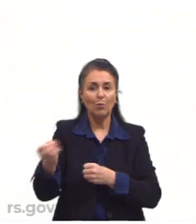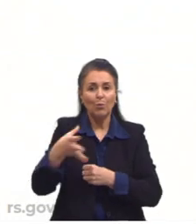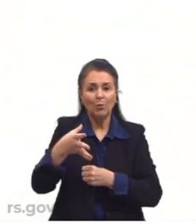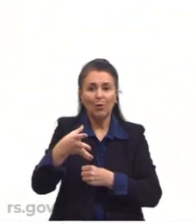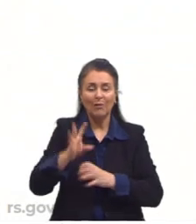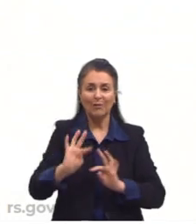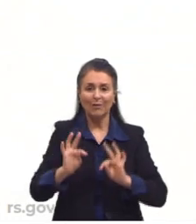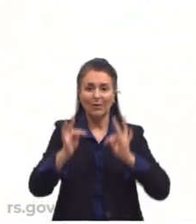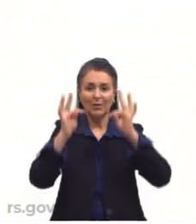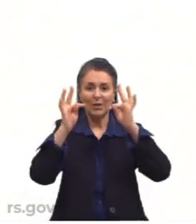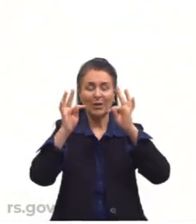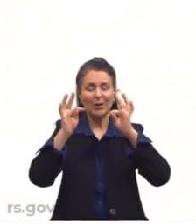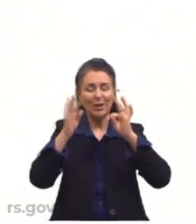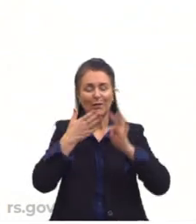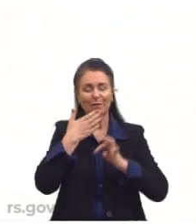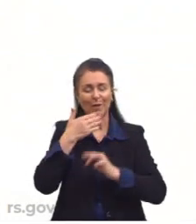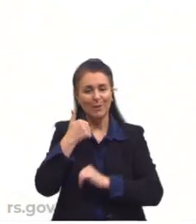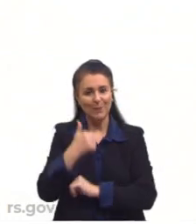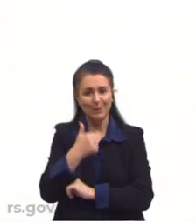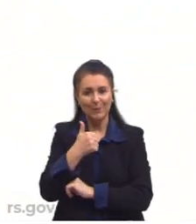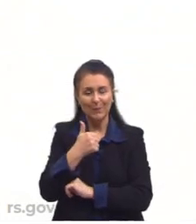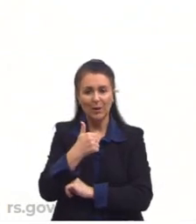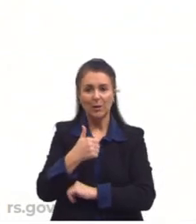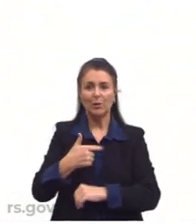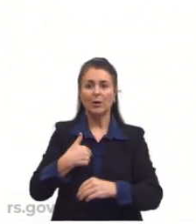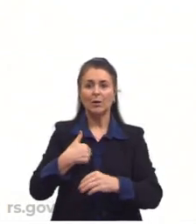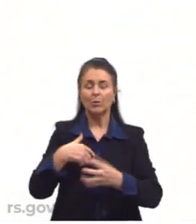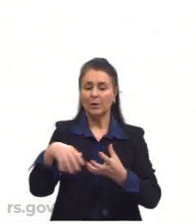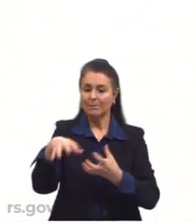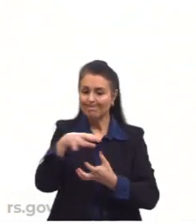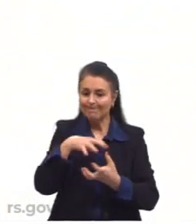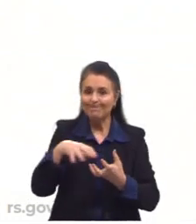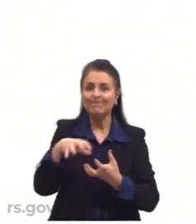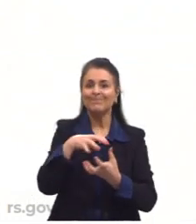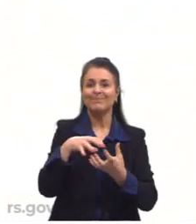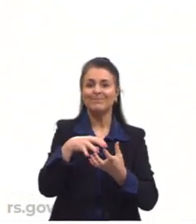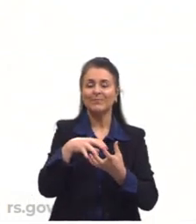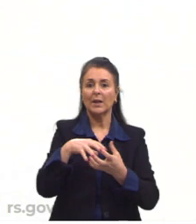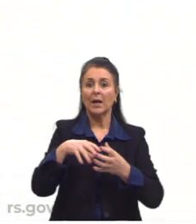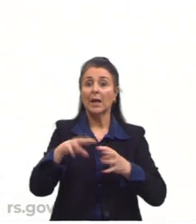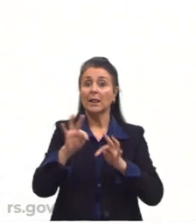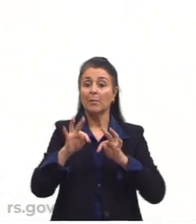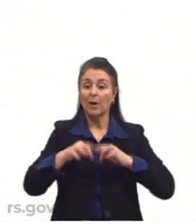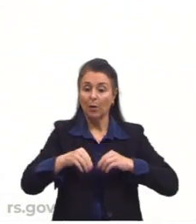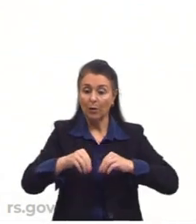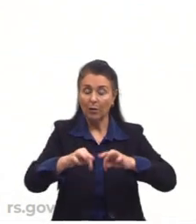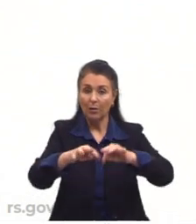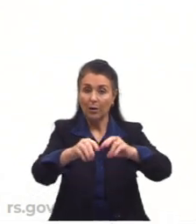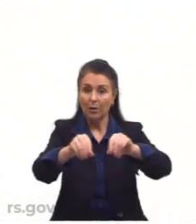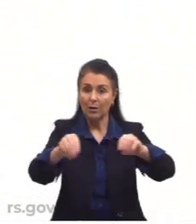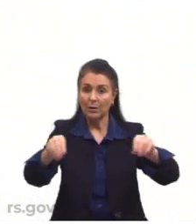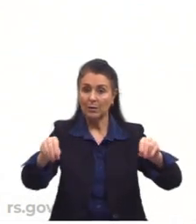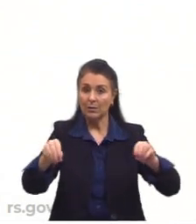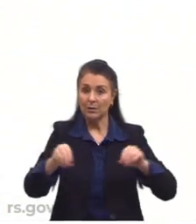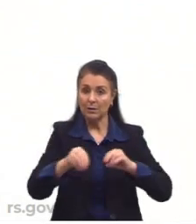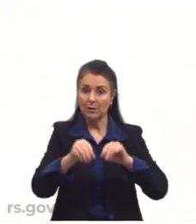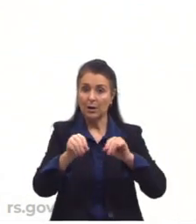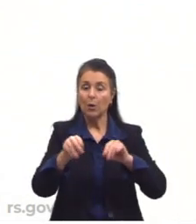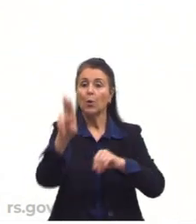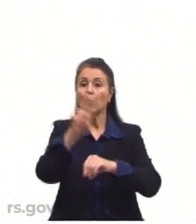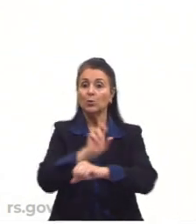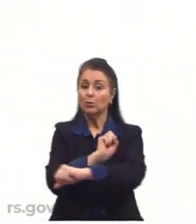né que vão melhorando aí esse desenvolvimento fertilização do solo utilização agora de